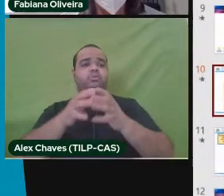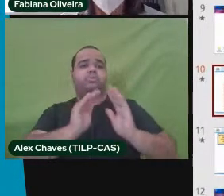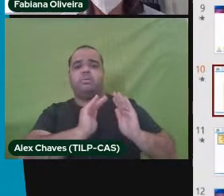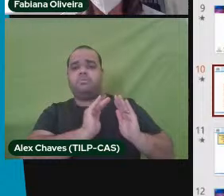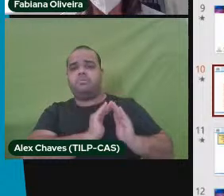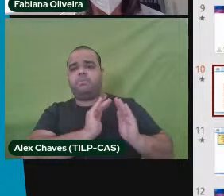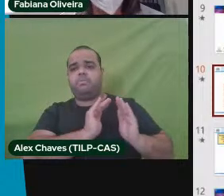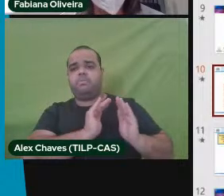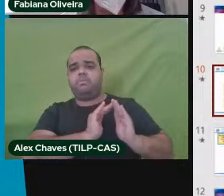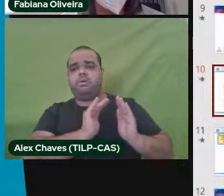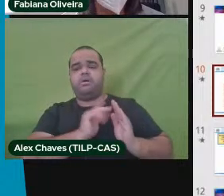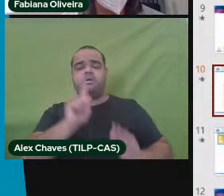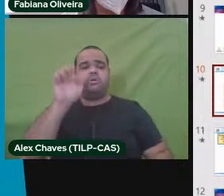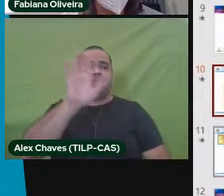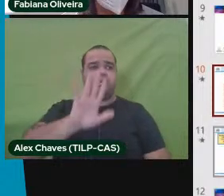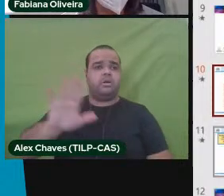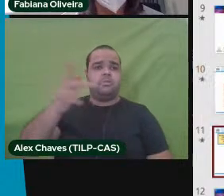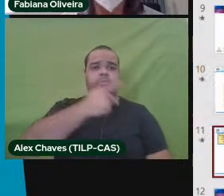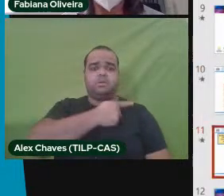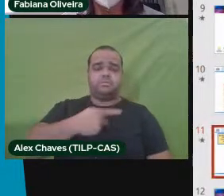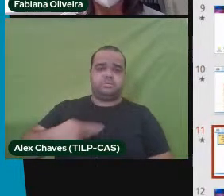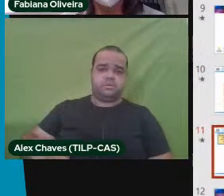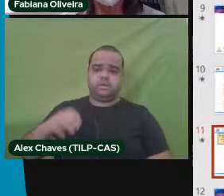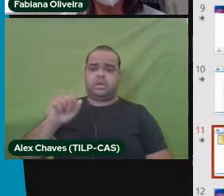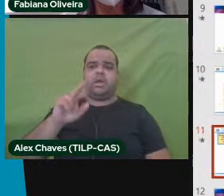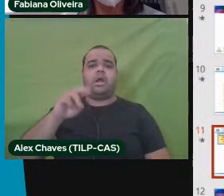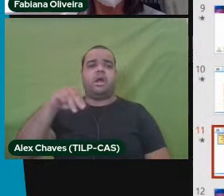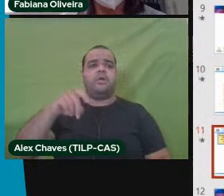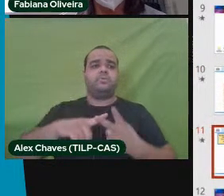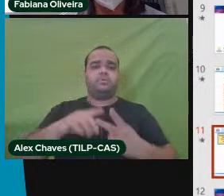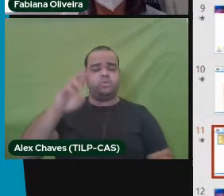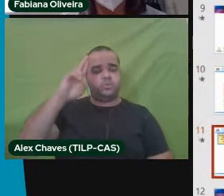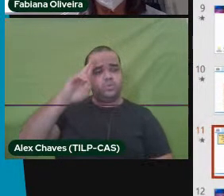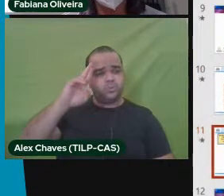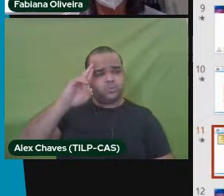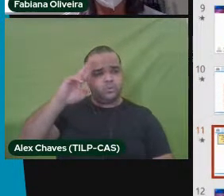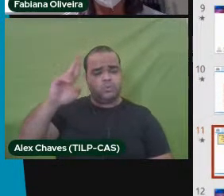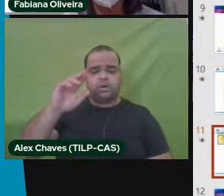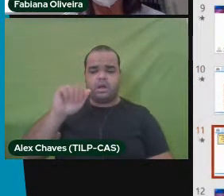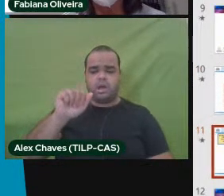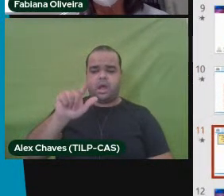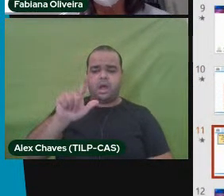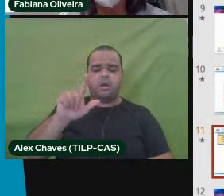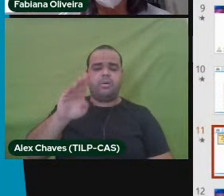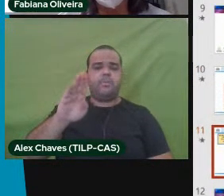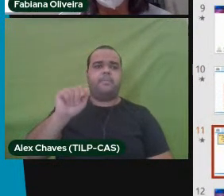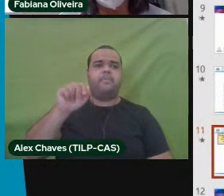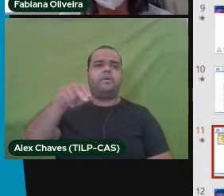Em nome da presidente Carmen, doutor Albani, que são incansáveis lutadores